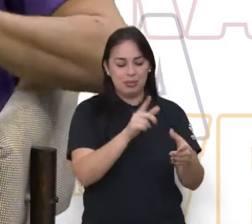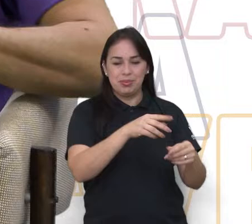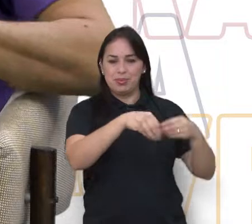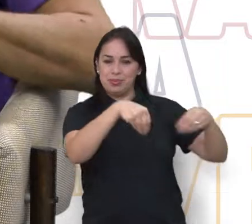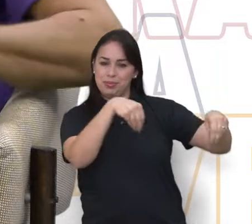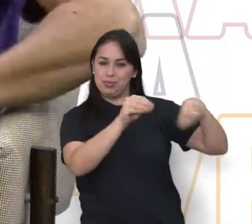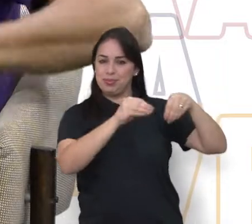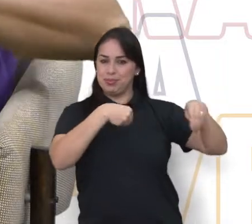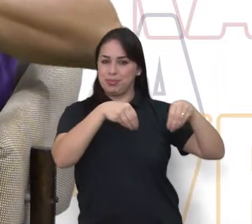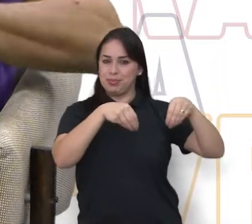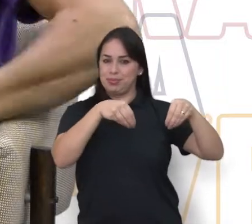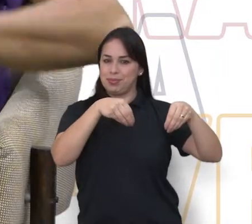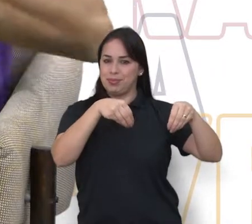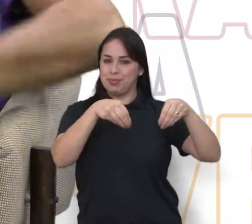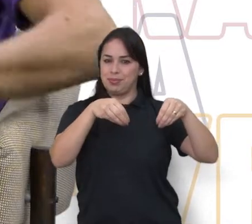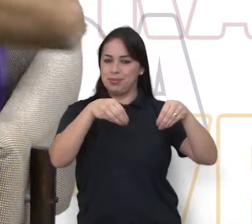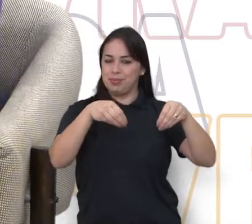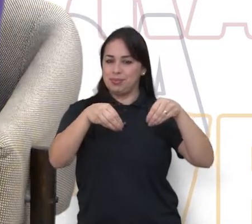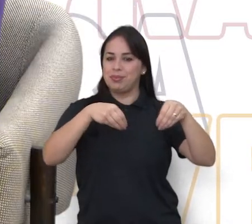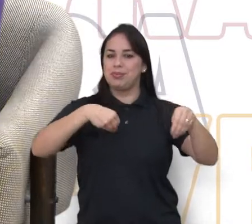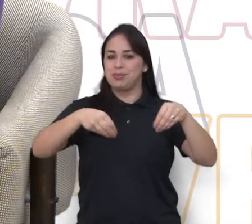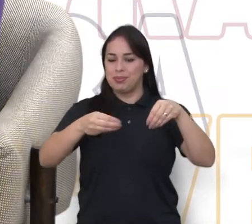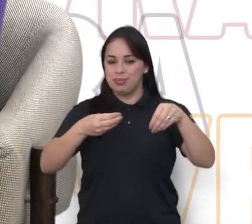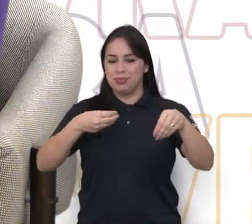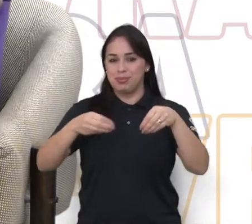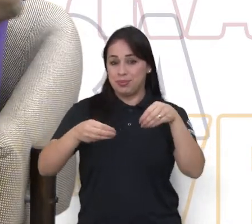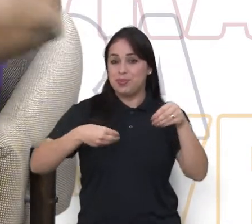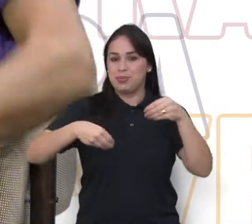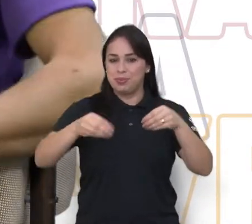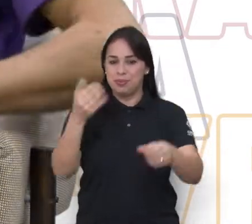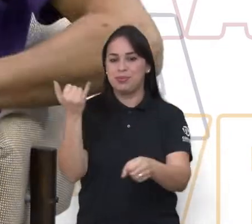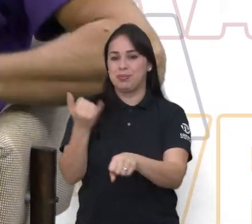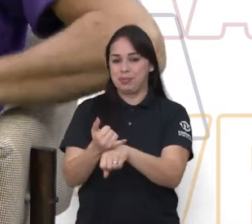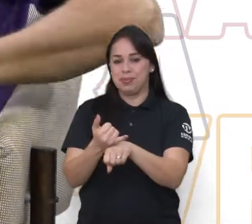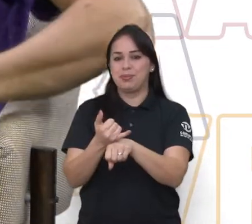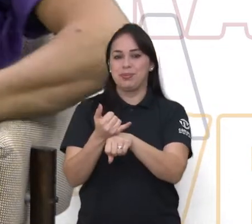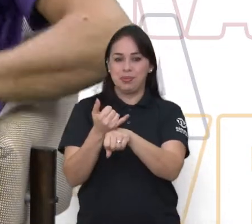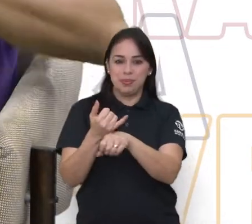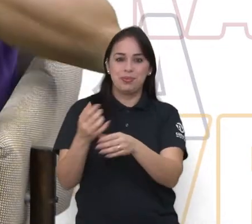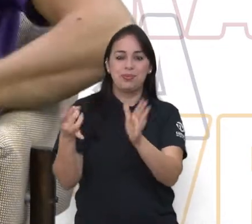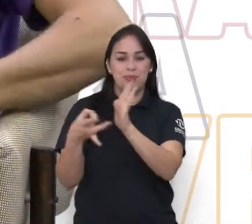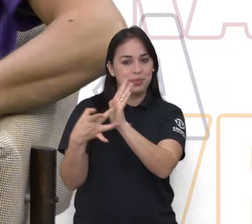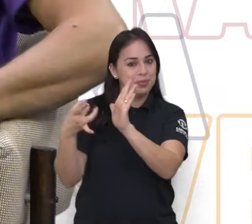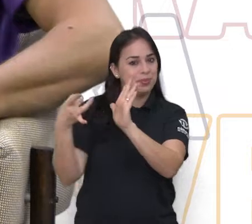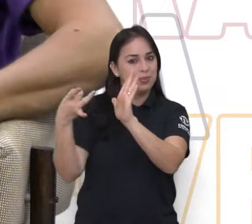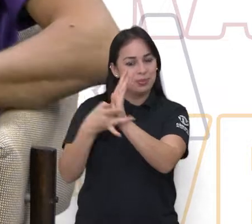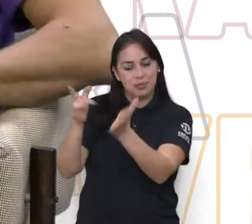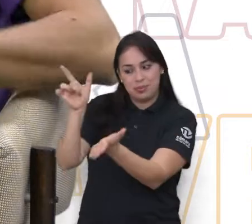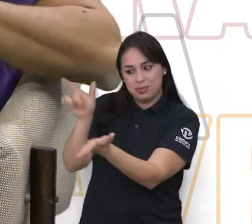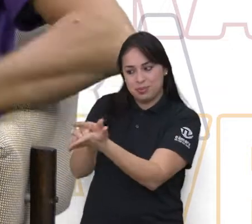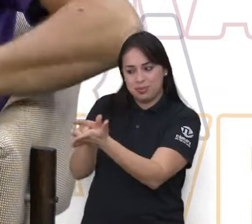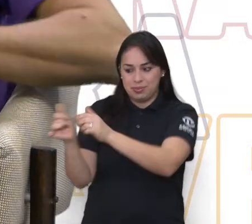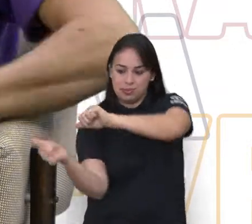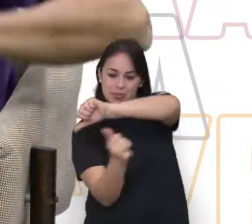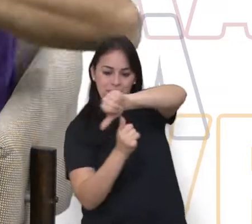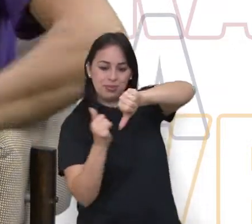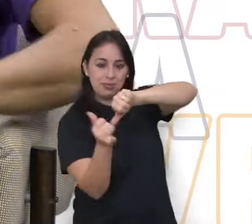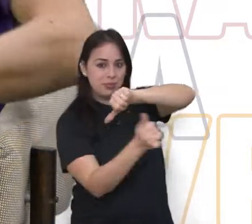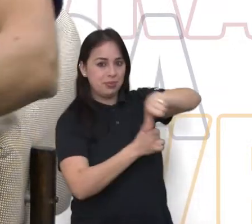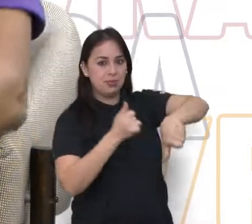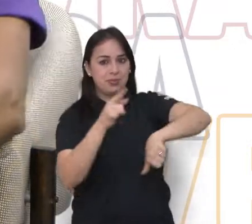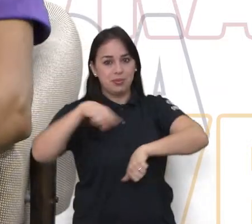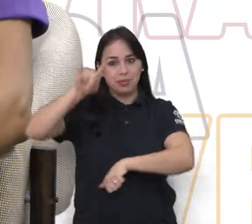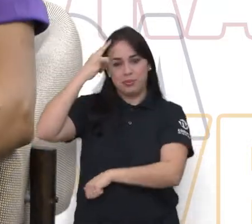metal, vidro, papel, reduz aí. Plástico, metal, vidro,